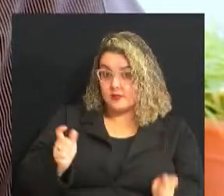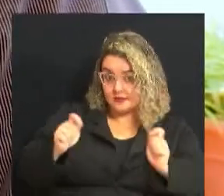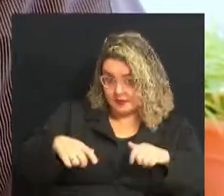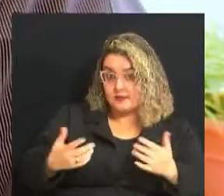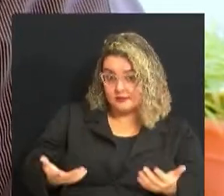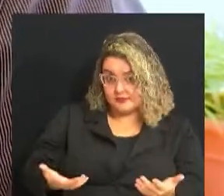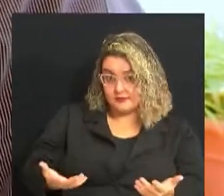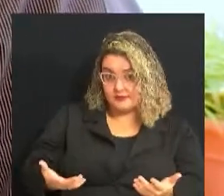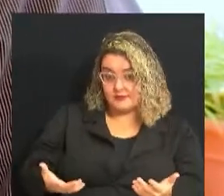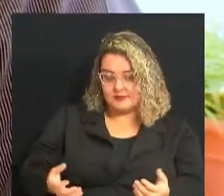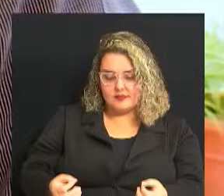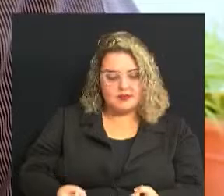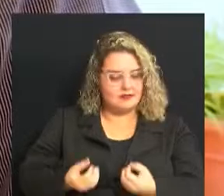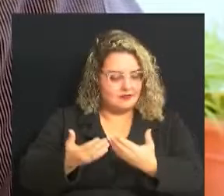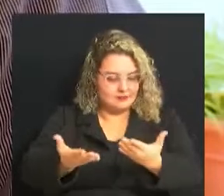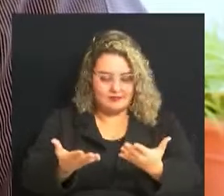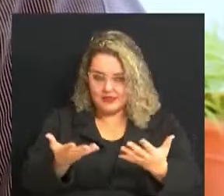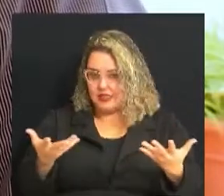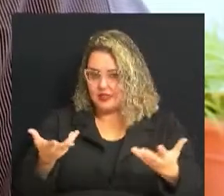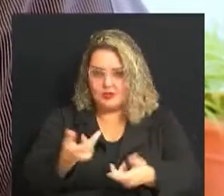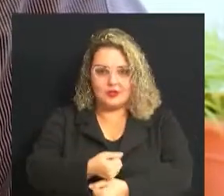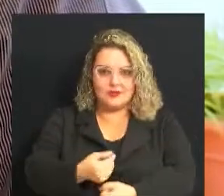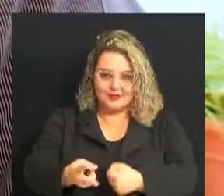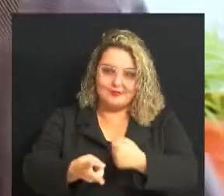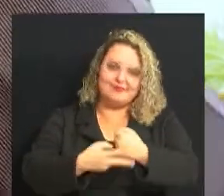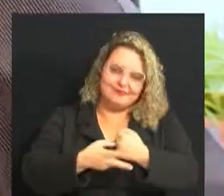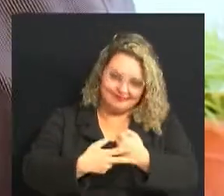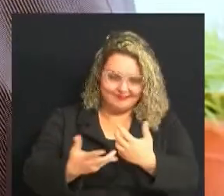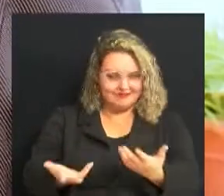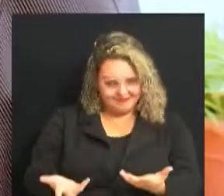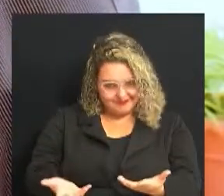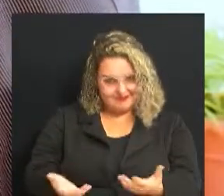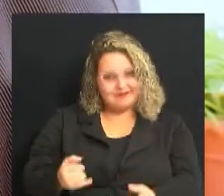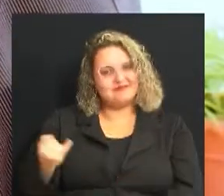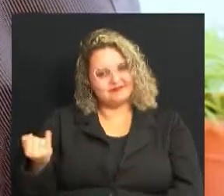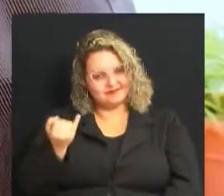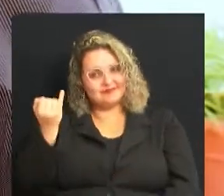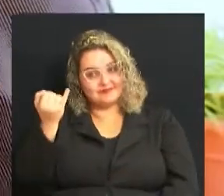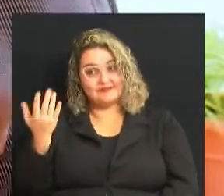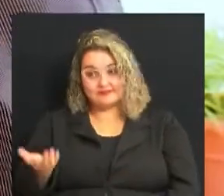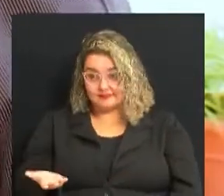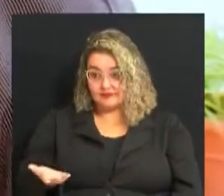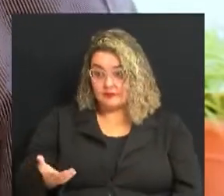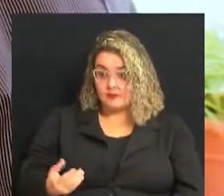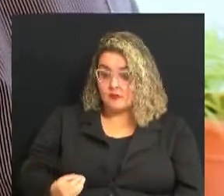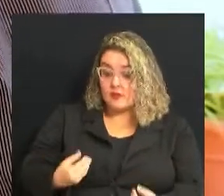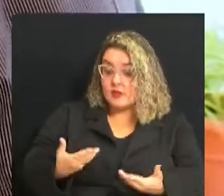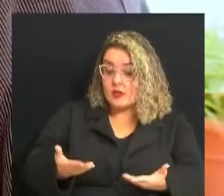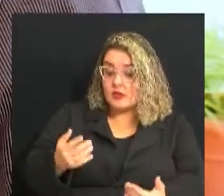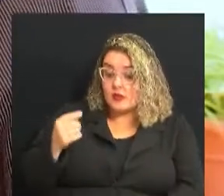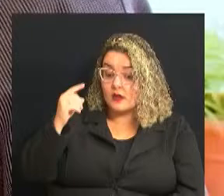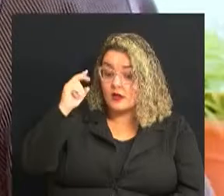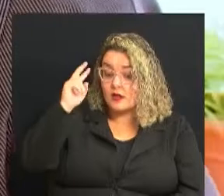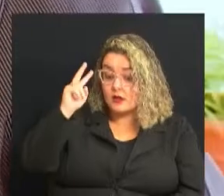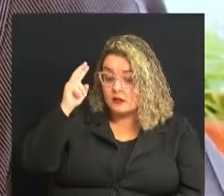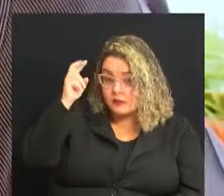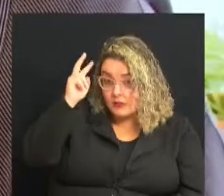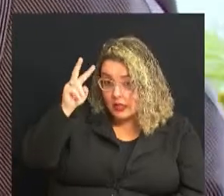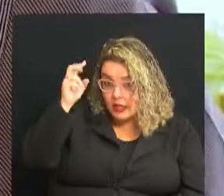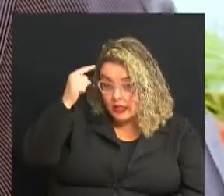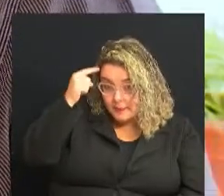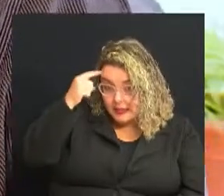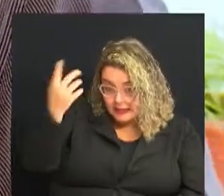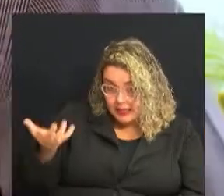ressonância em todos esses verbos. Então é muito importante. E também levar em conta que ele é um grande indutor